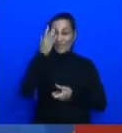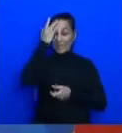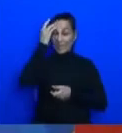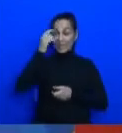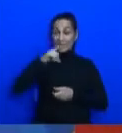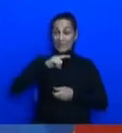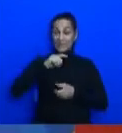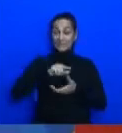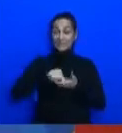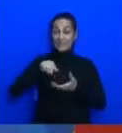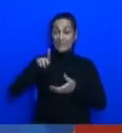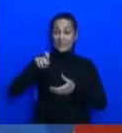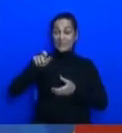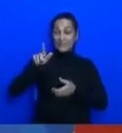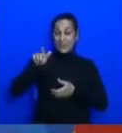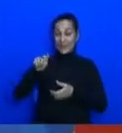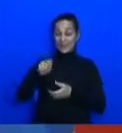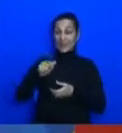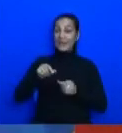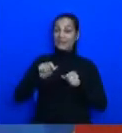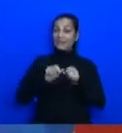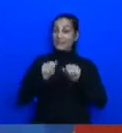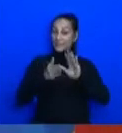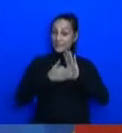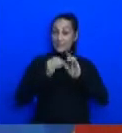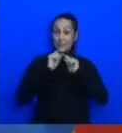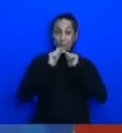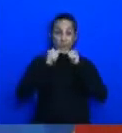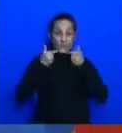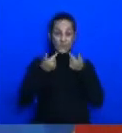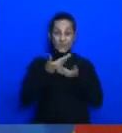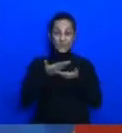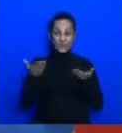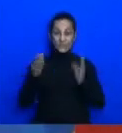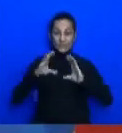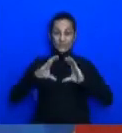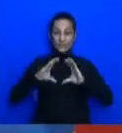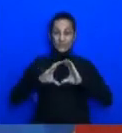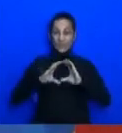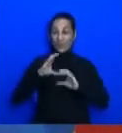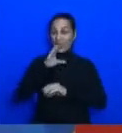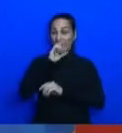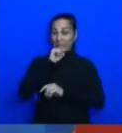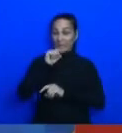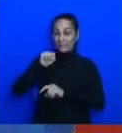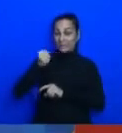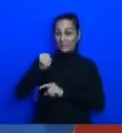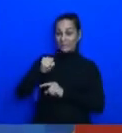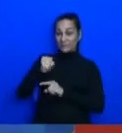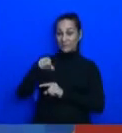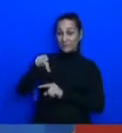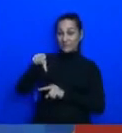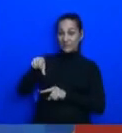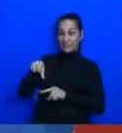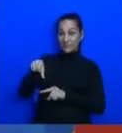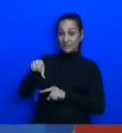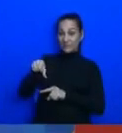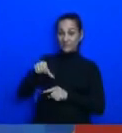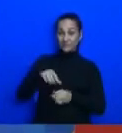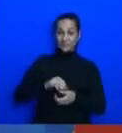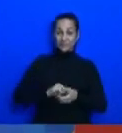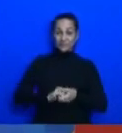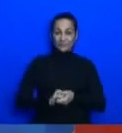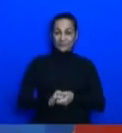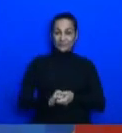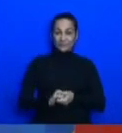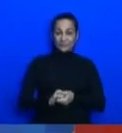Amanhã tem Mega Sena. Faça a sua aposta e boa sorte. Bola laranja 89. Laranja